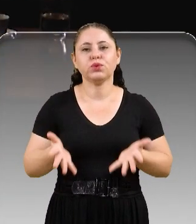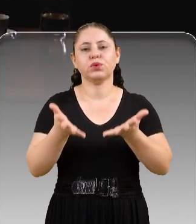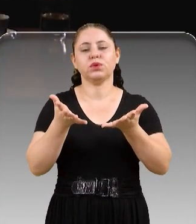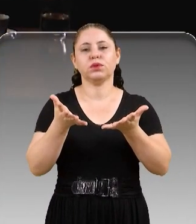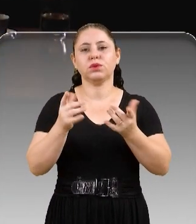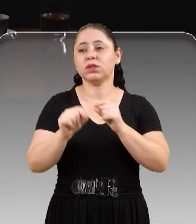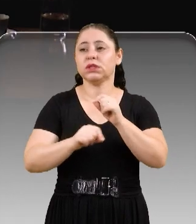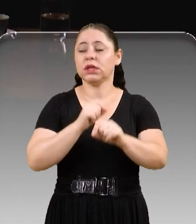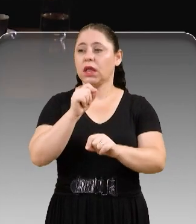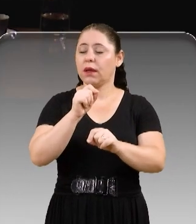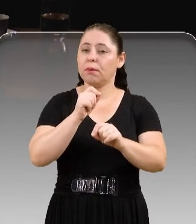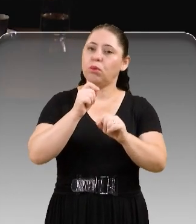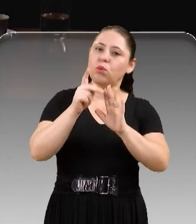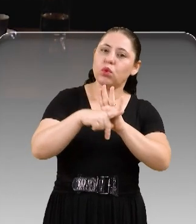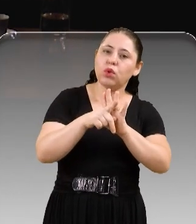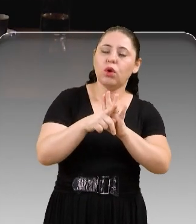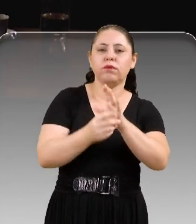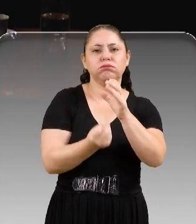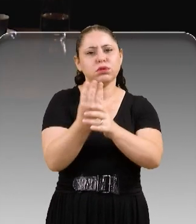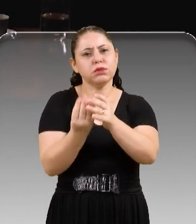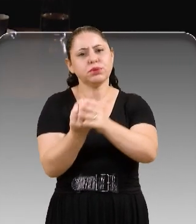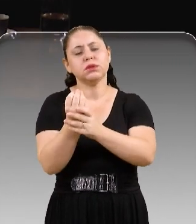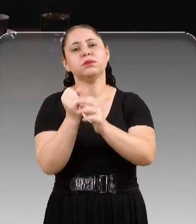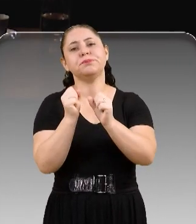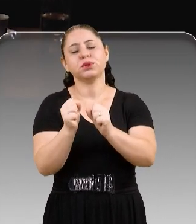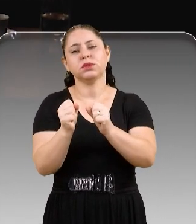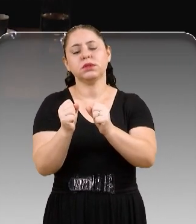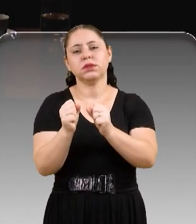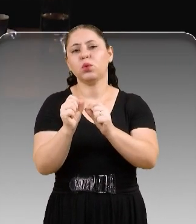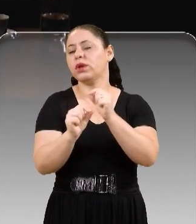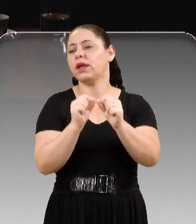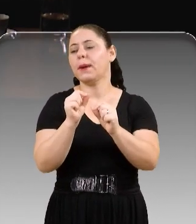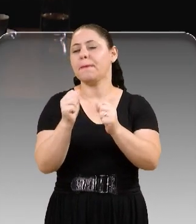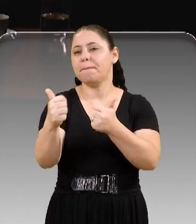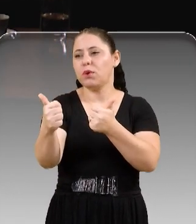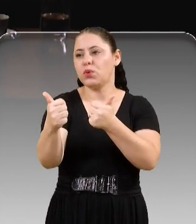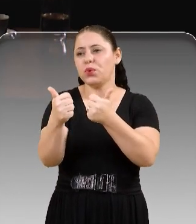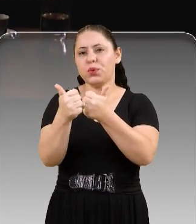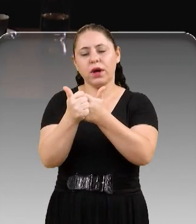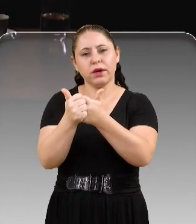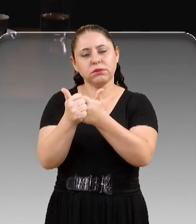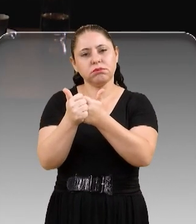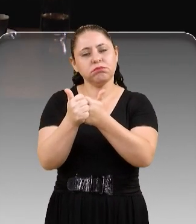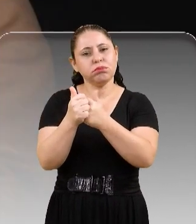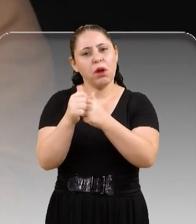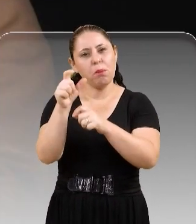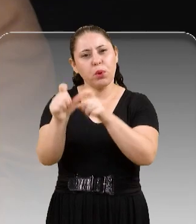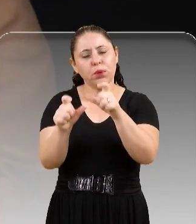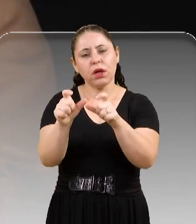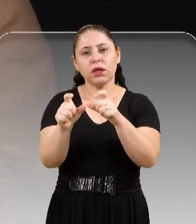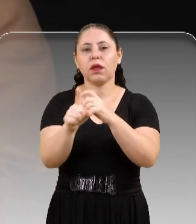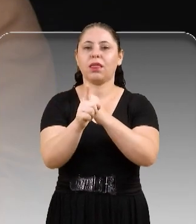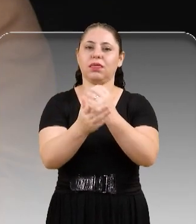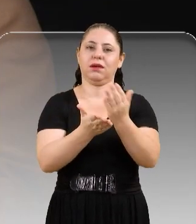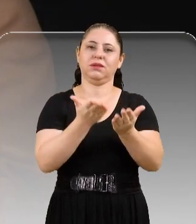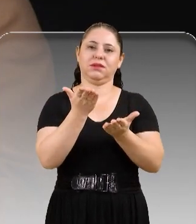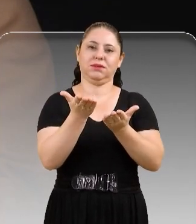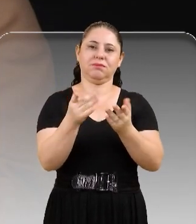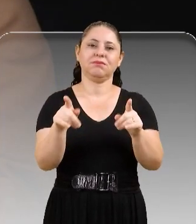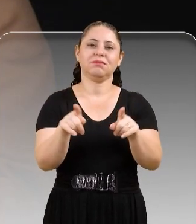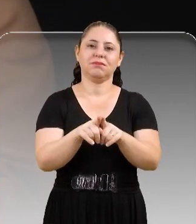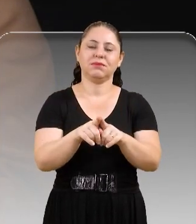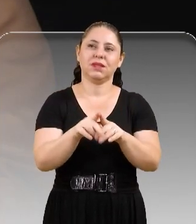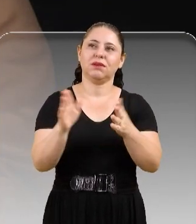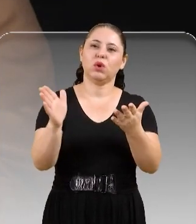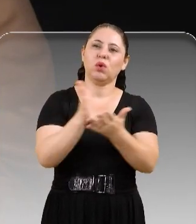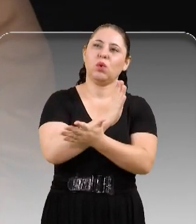programas que possam aproximar o judiciário da população e atender, né, a questões